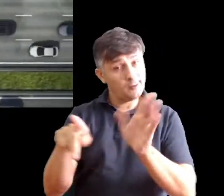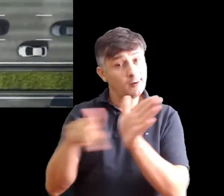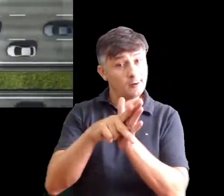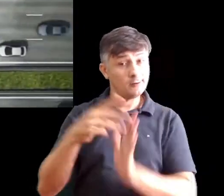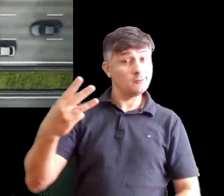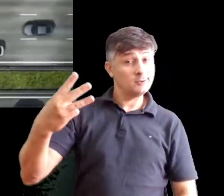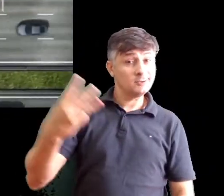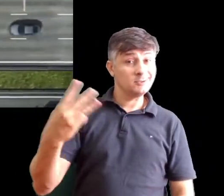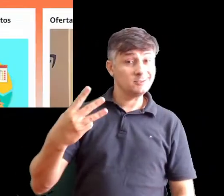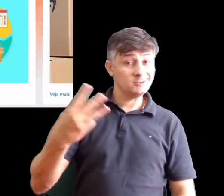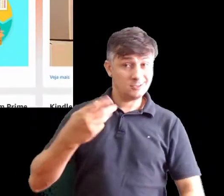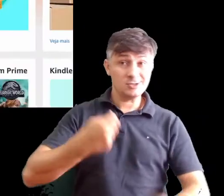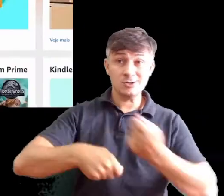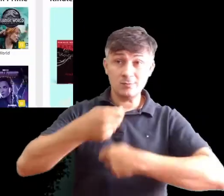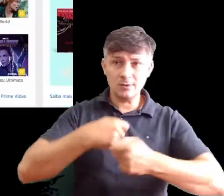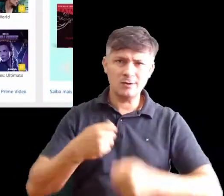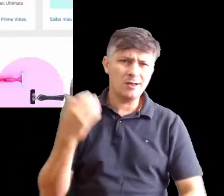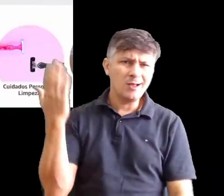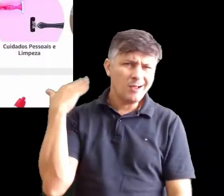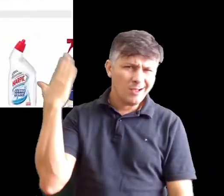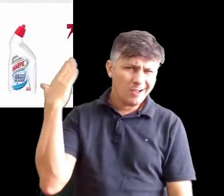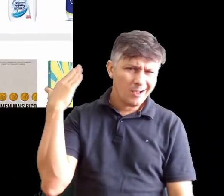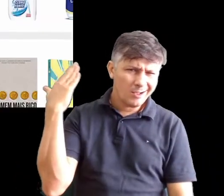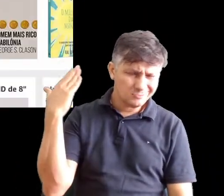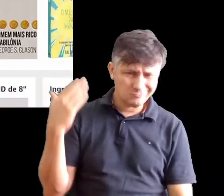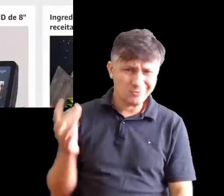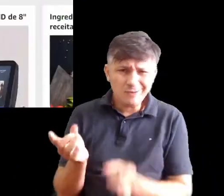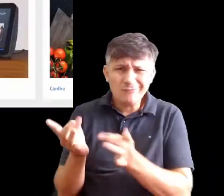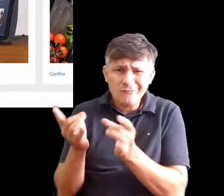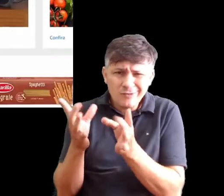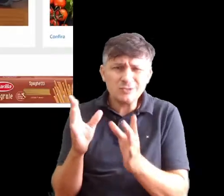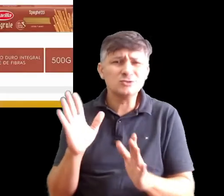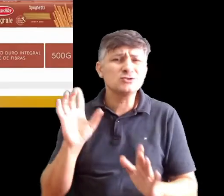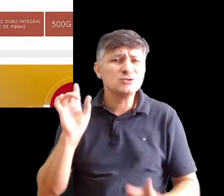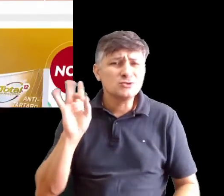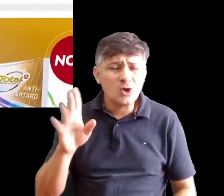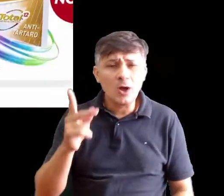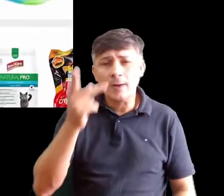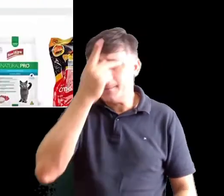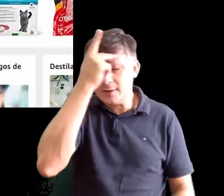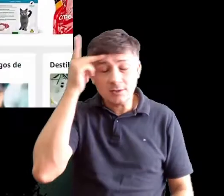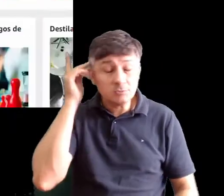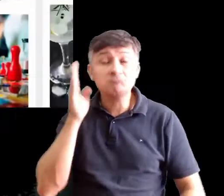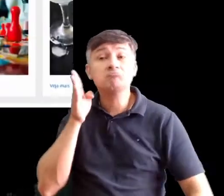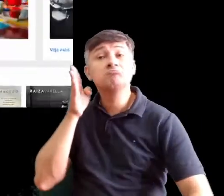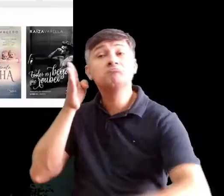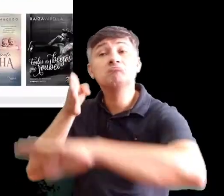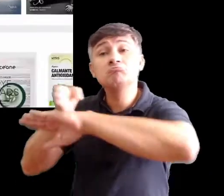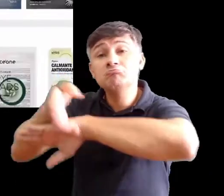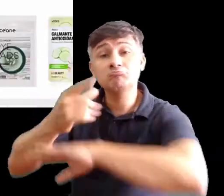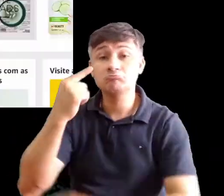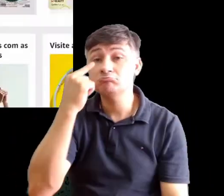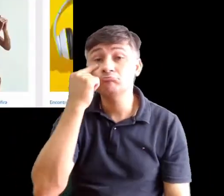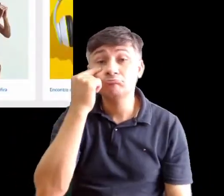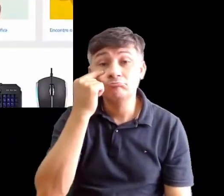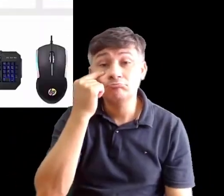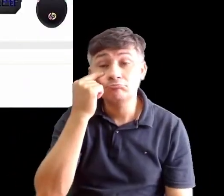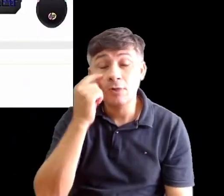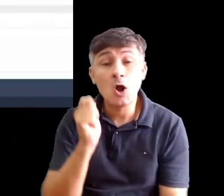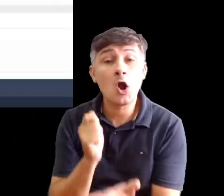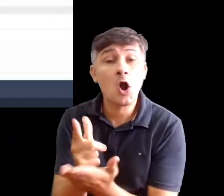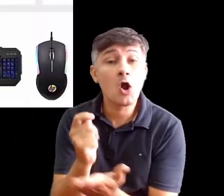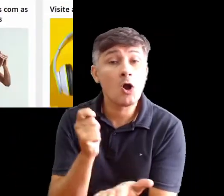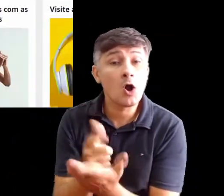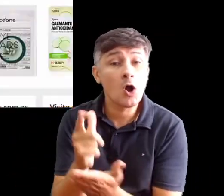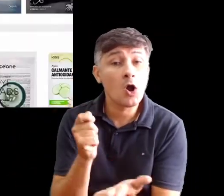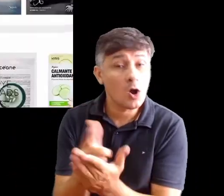economia. Até poucos anos atrás, as vendas eram realizadas quando o consumidor se dirigia até a loja e comprava pessoalmente o que